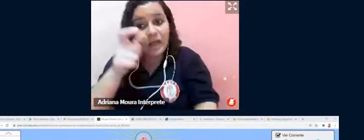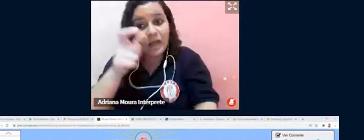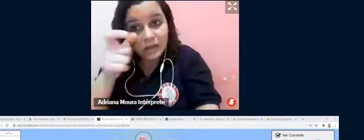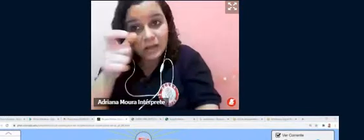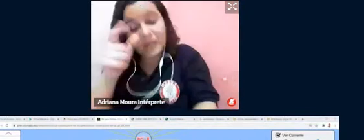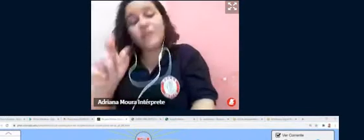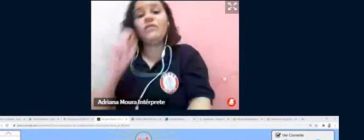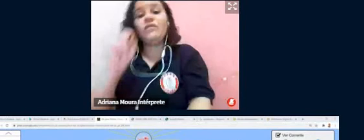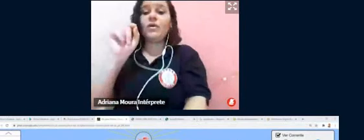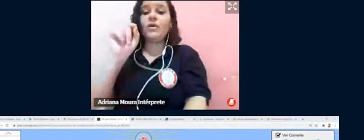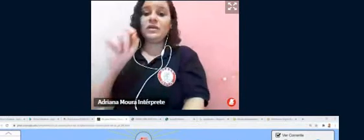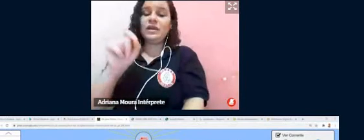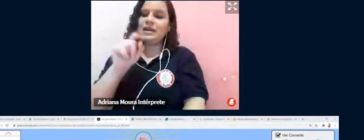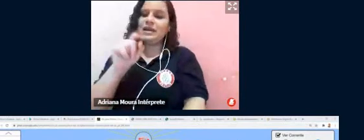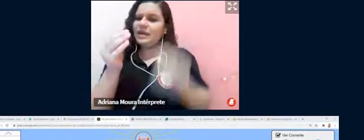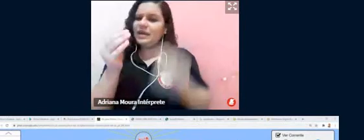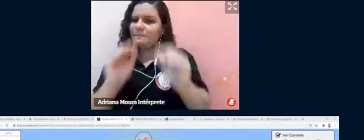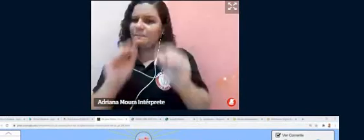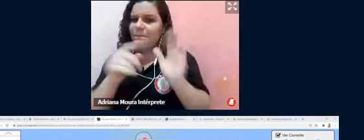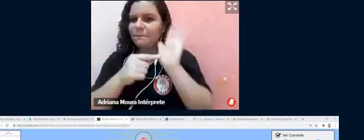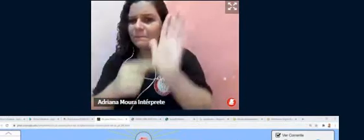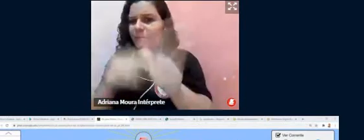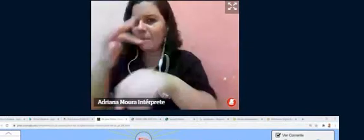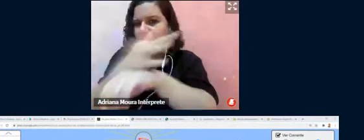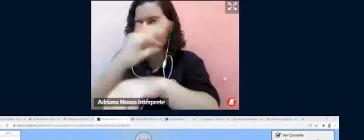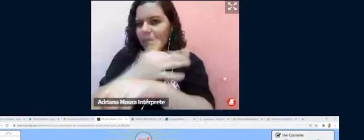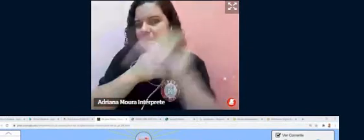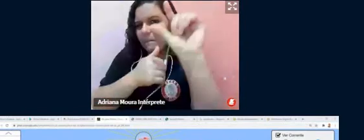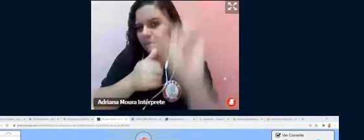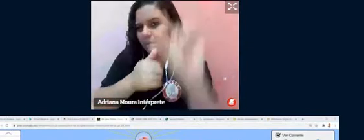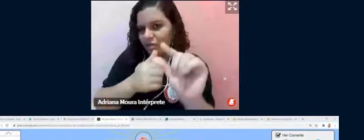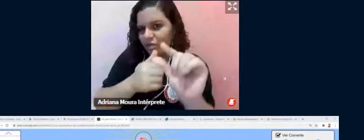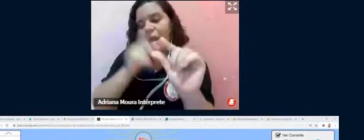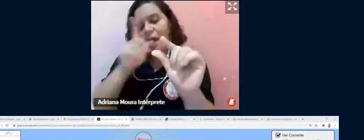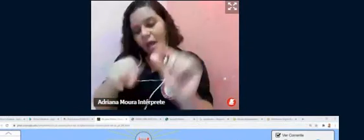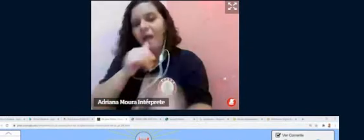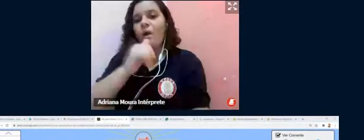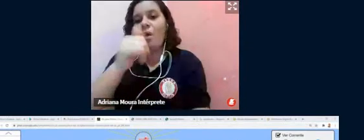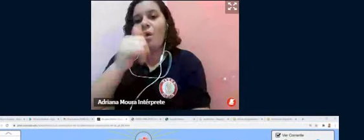trecho em que a resistência é menor, a corrente é maior.